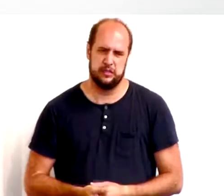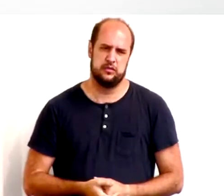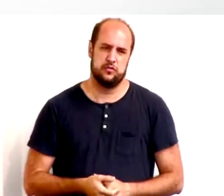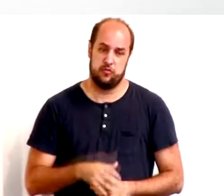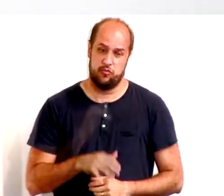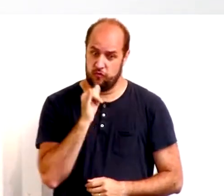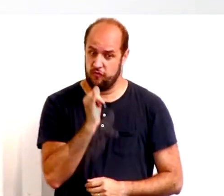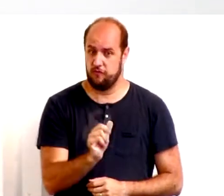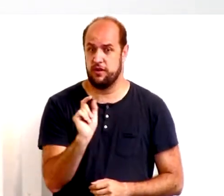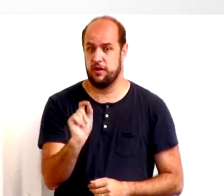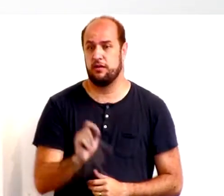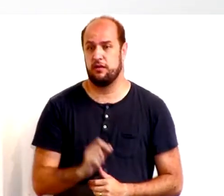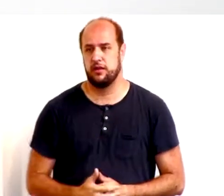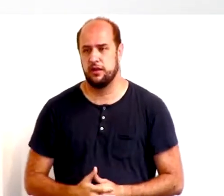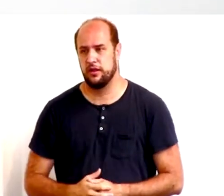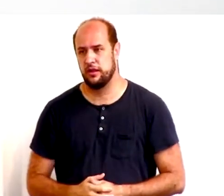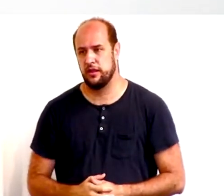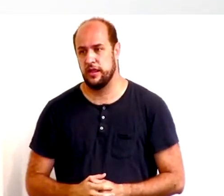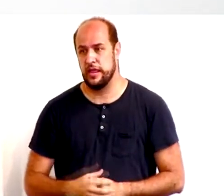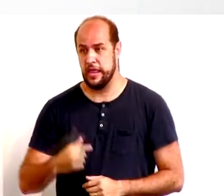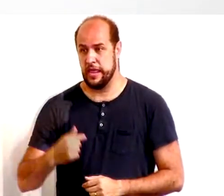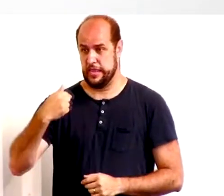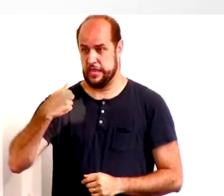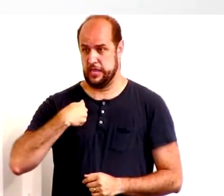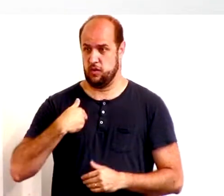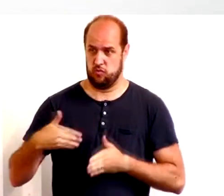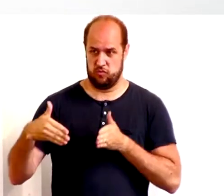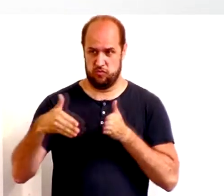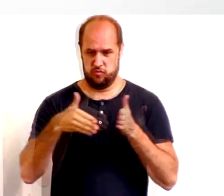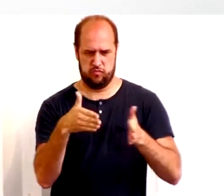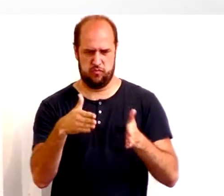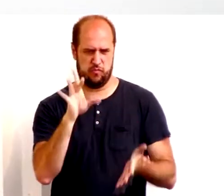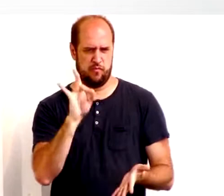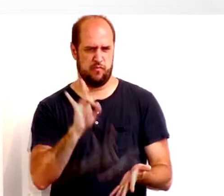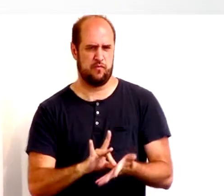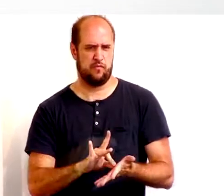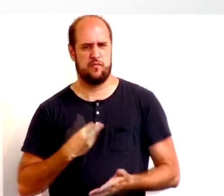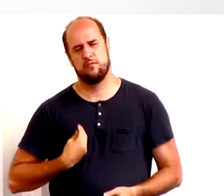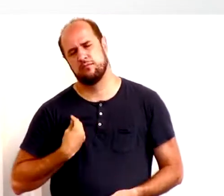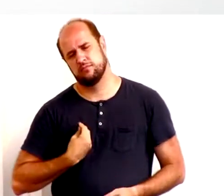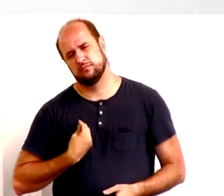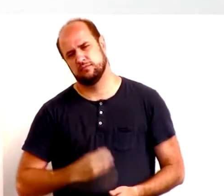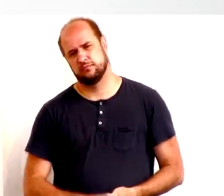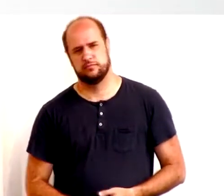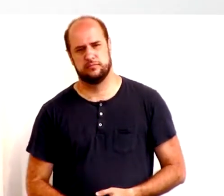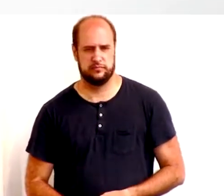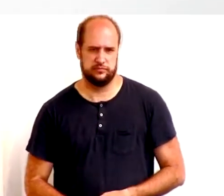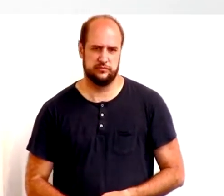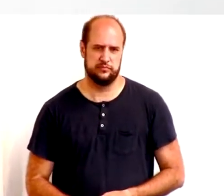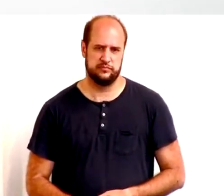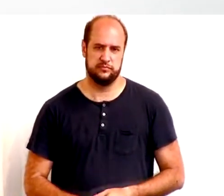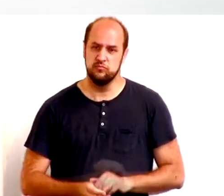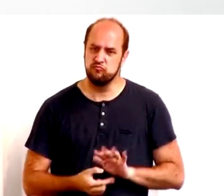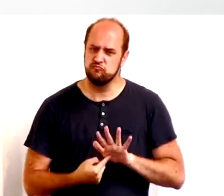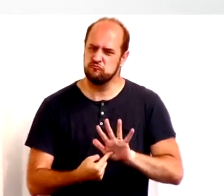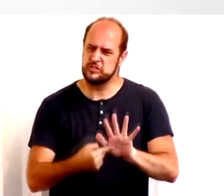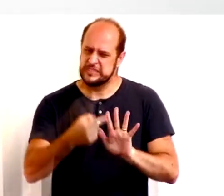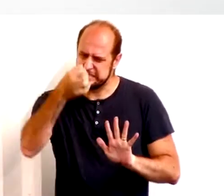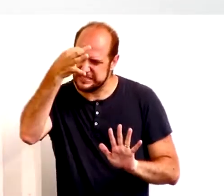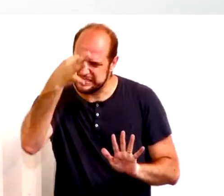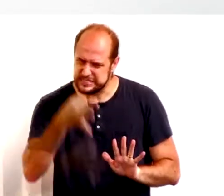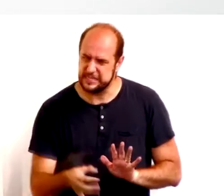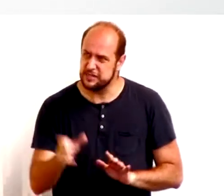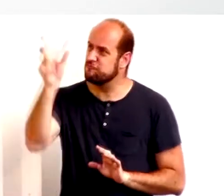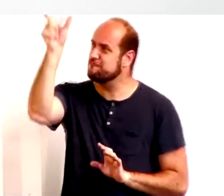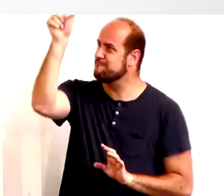ele disse: eu sou o caminho, a verdade e a vida, senão a expressão exata do ser de